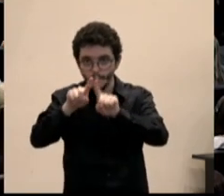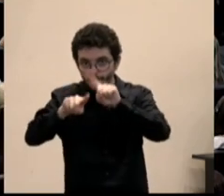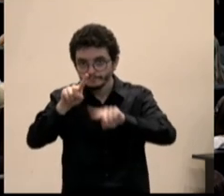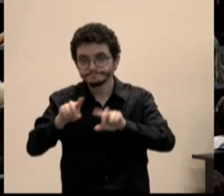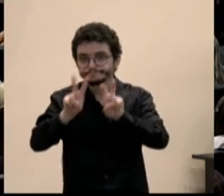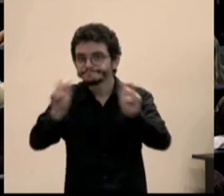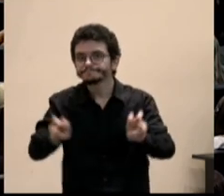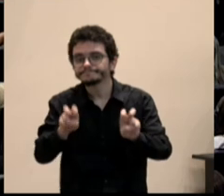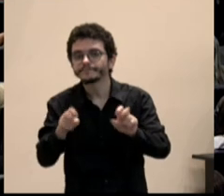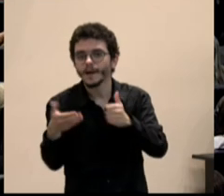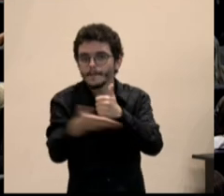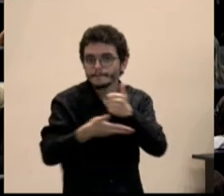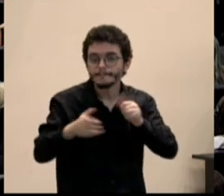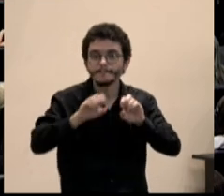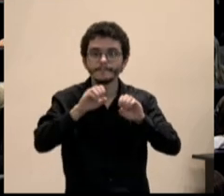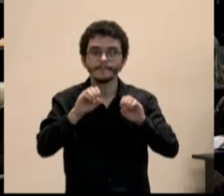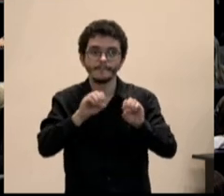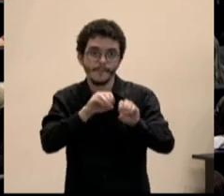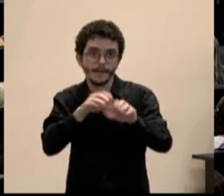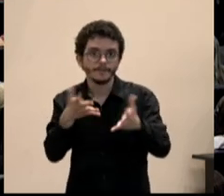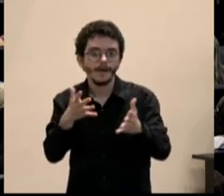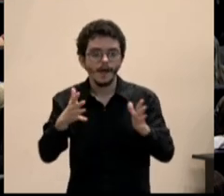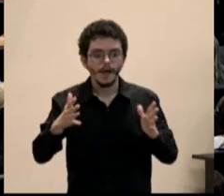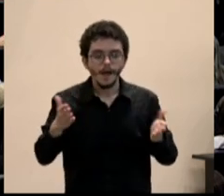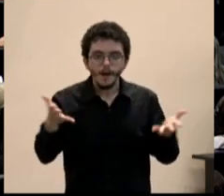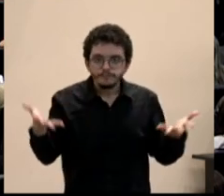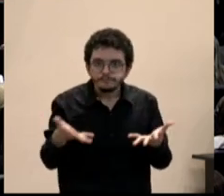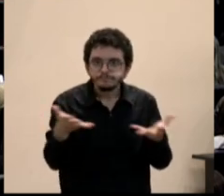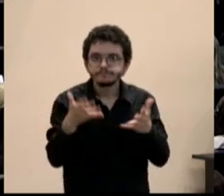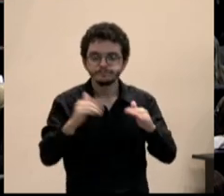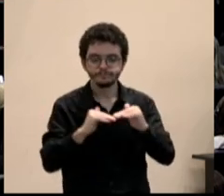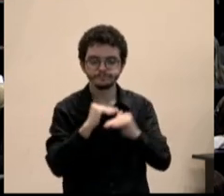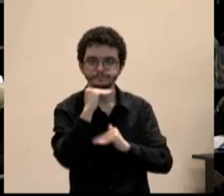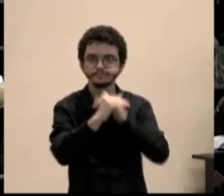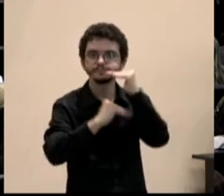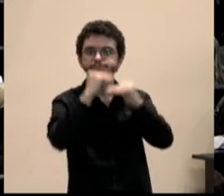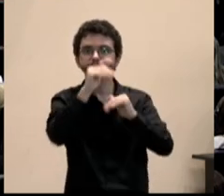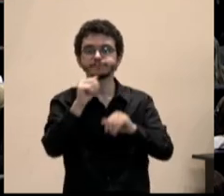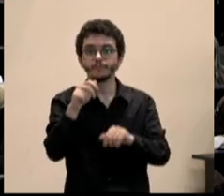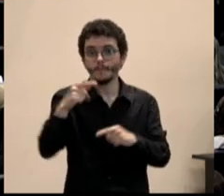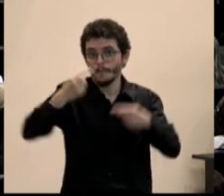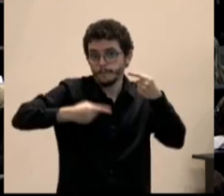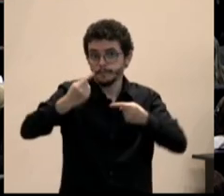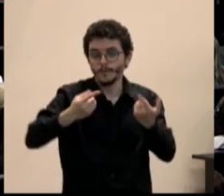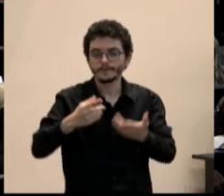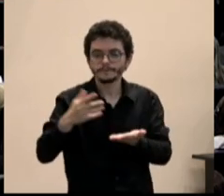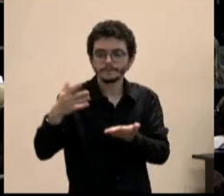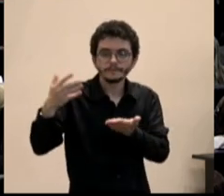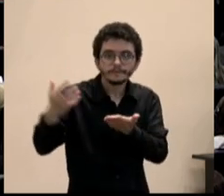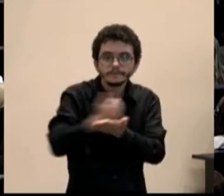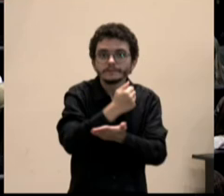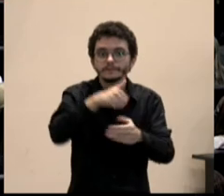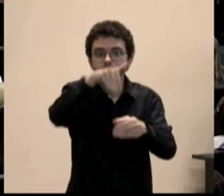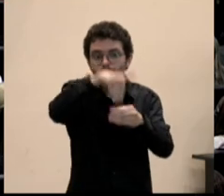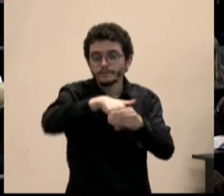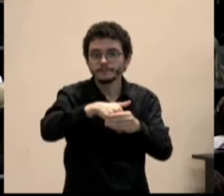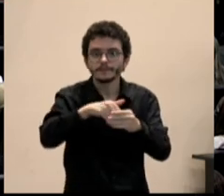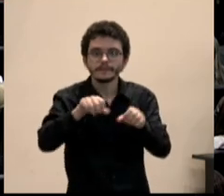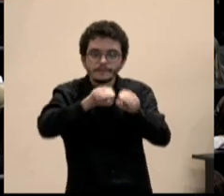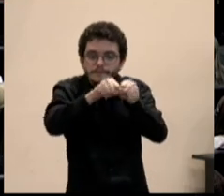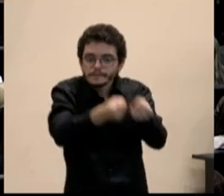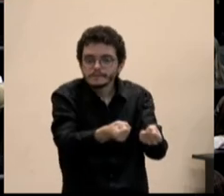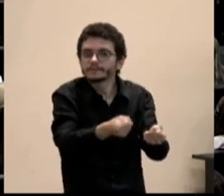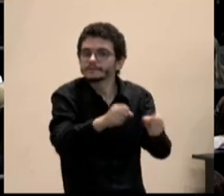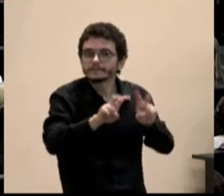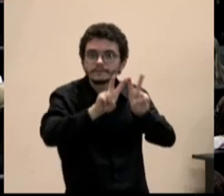educação, para se promover politicamente e ganhar votos, destruindo uma questão essencial,